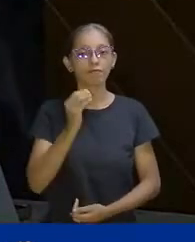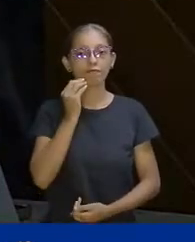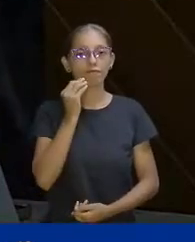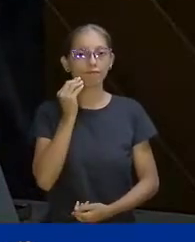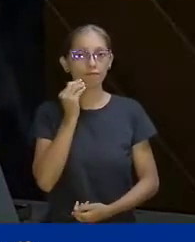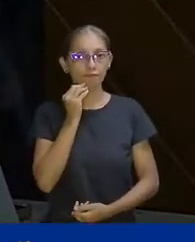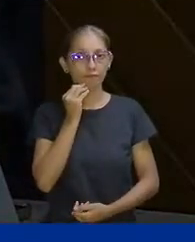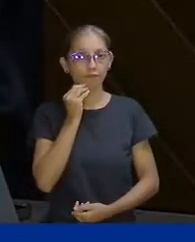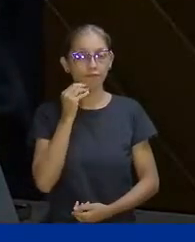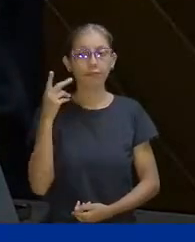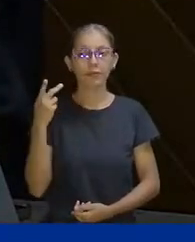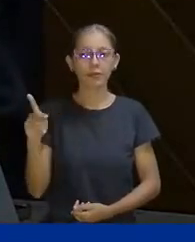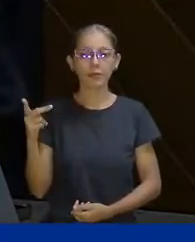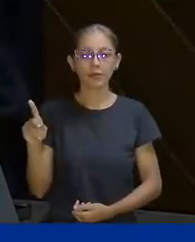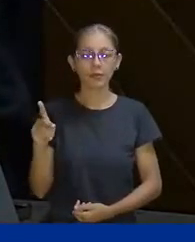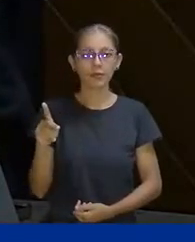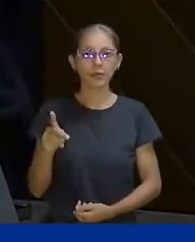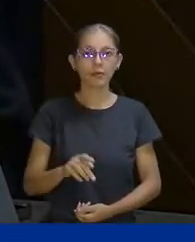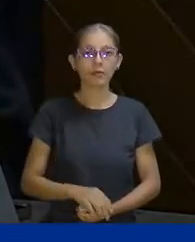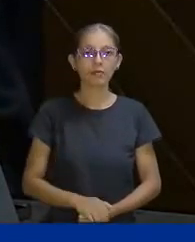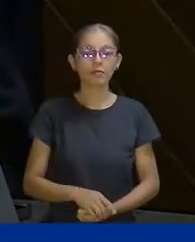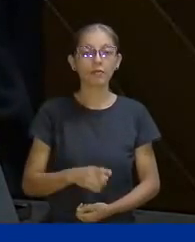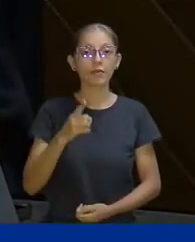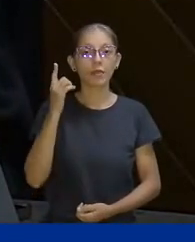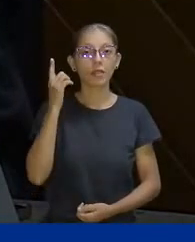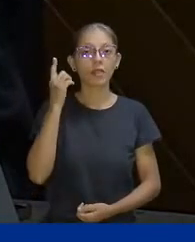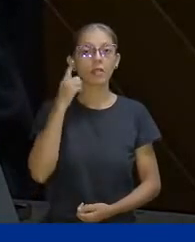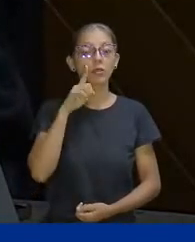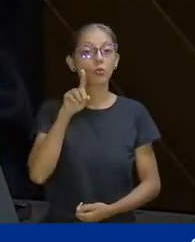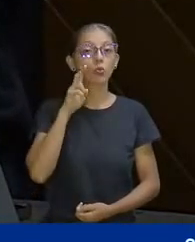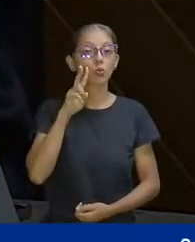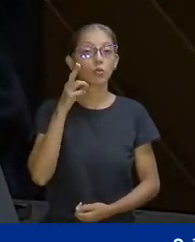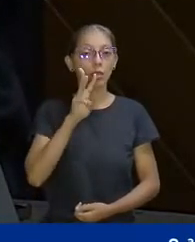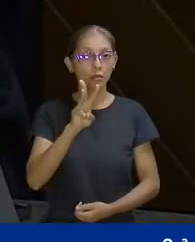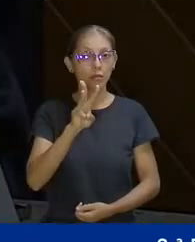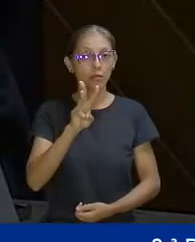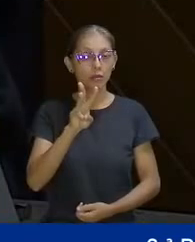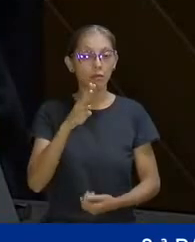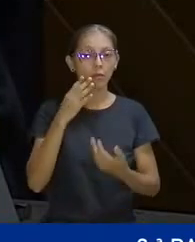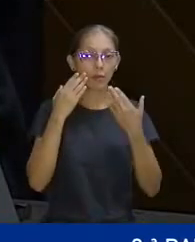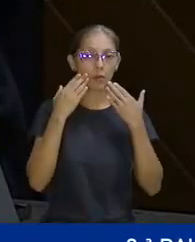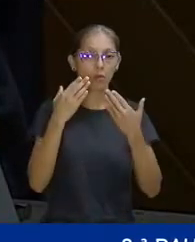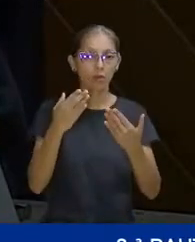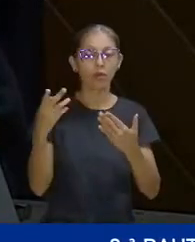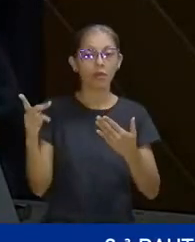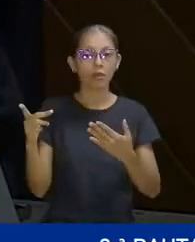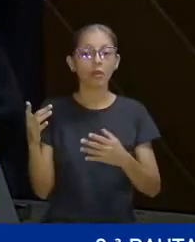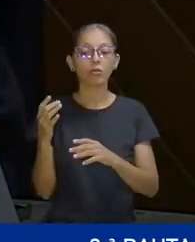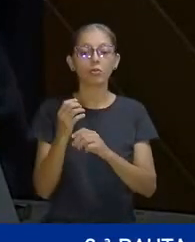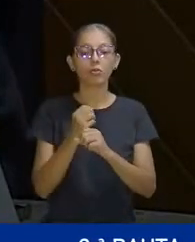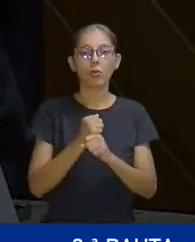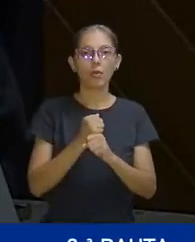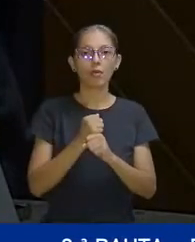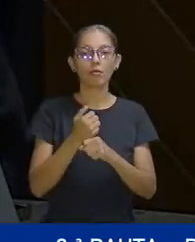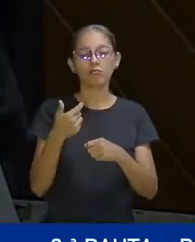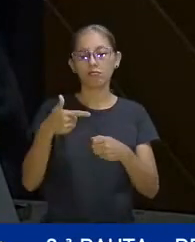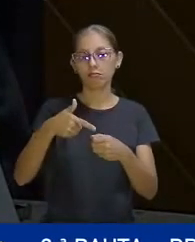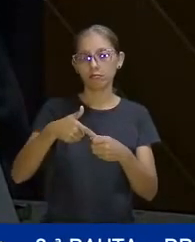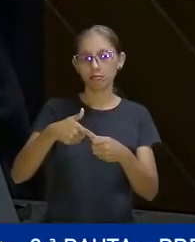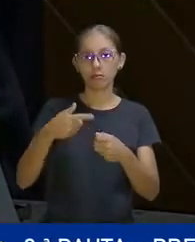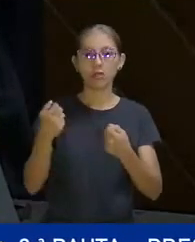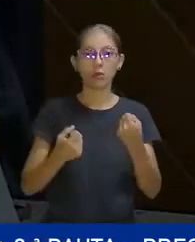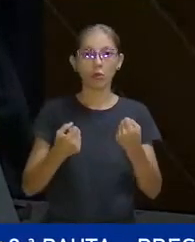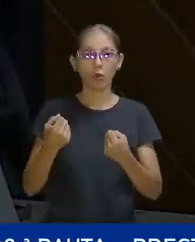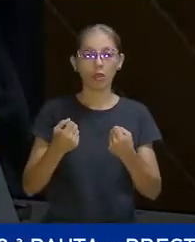oportunizado ao embargante, no prazo de 3 dias, manifestar-se sobre a despesa quanto à aquisição de combustíveis